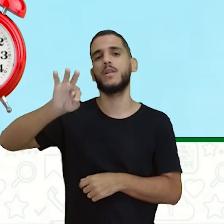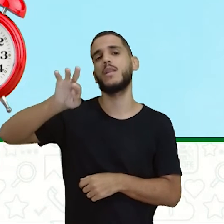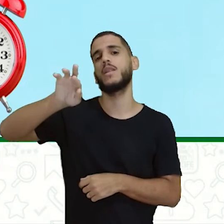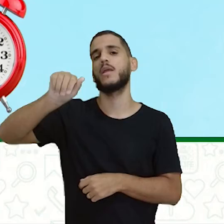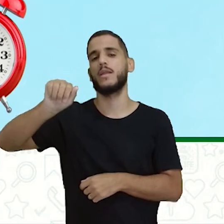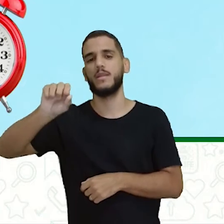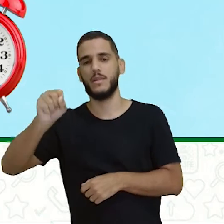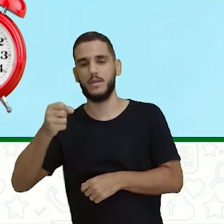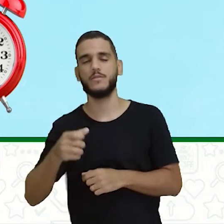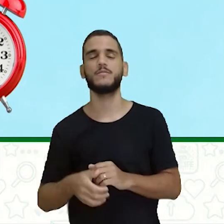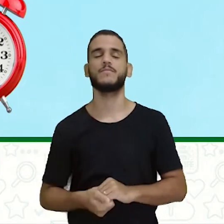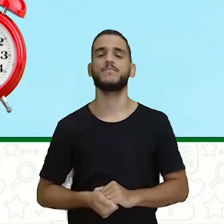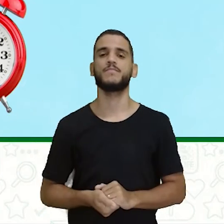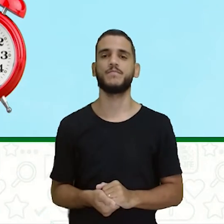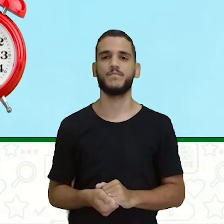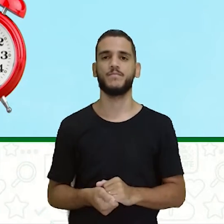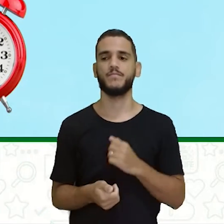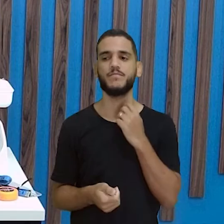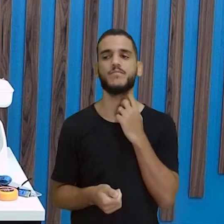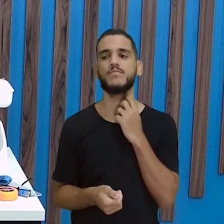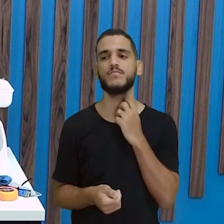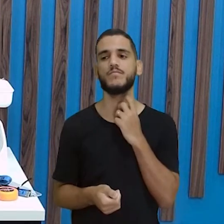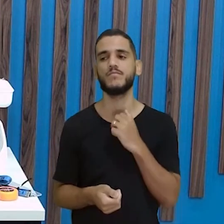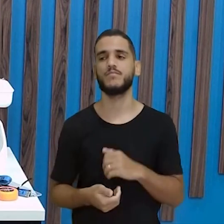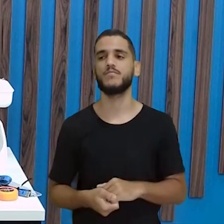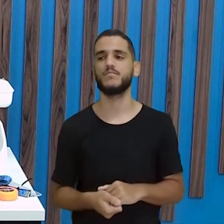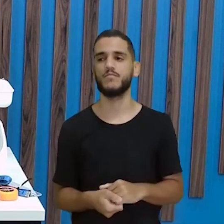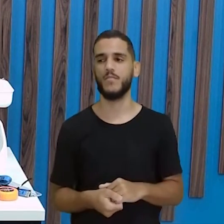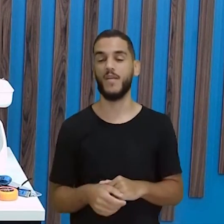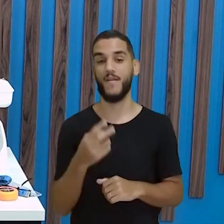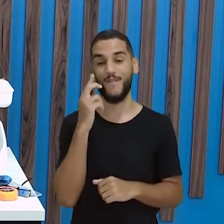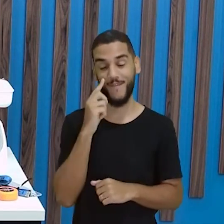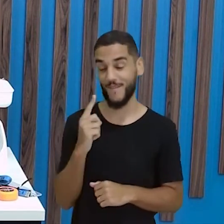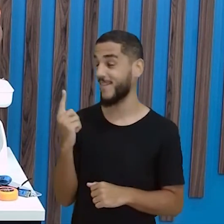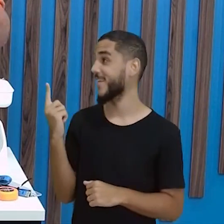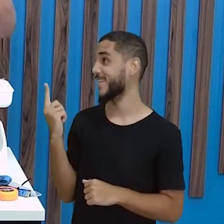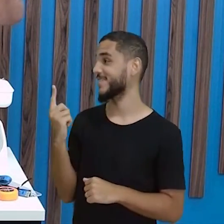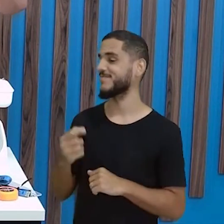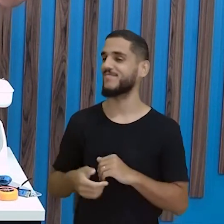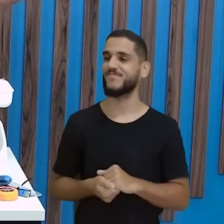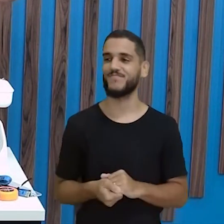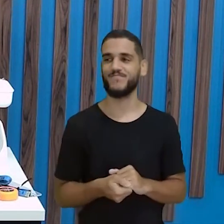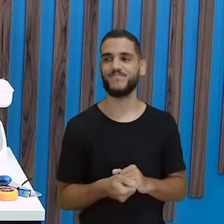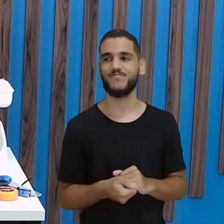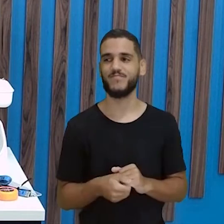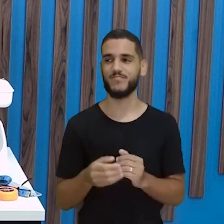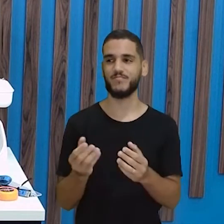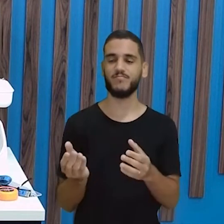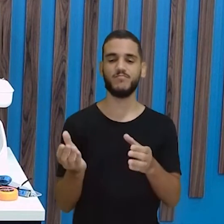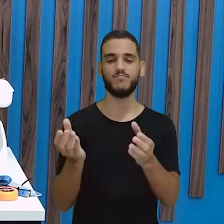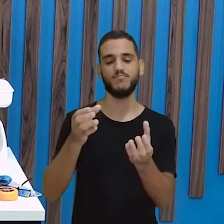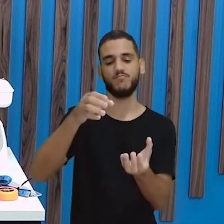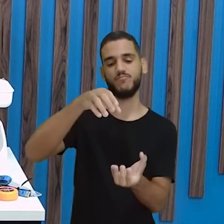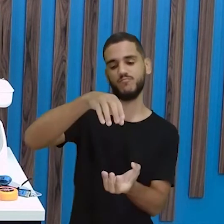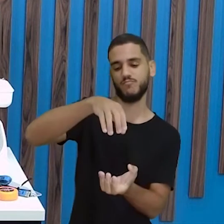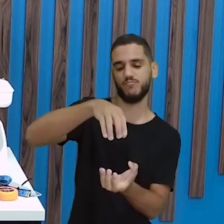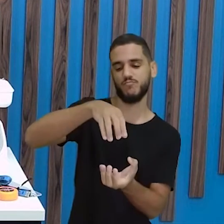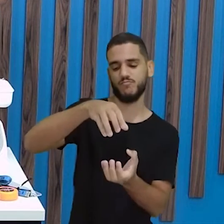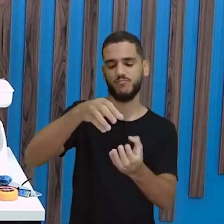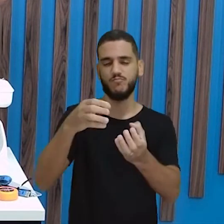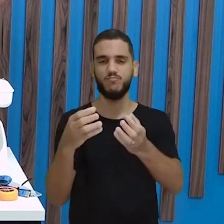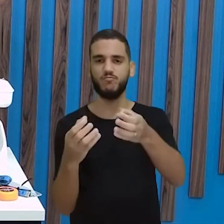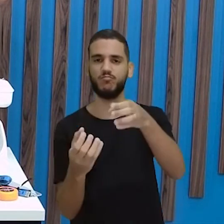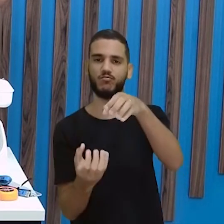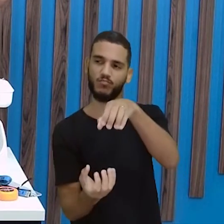lá no Egito. Então, até existir, olha só a ampulheta, até existir o sistema